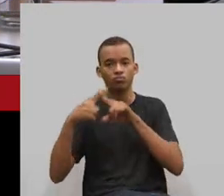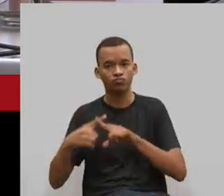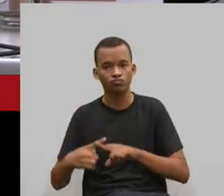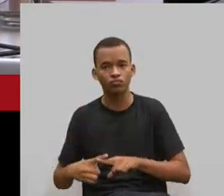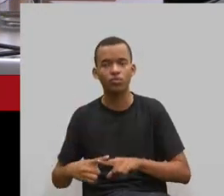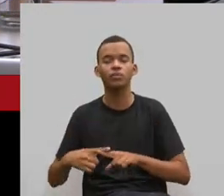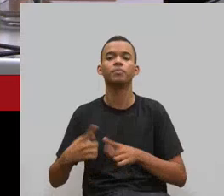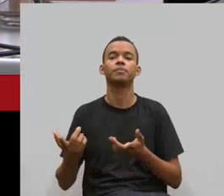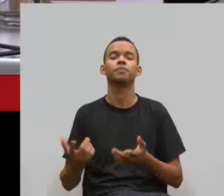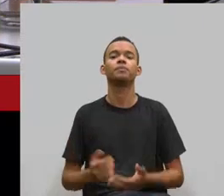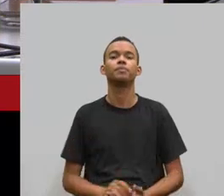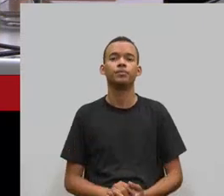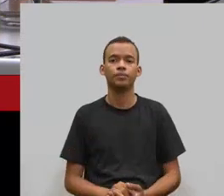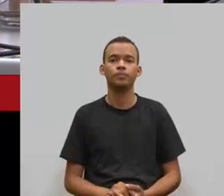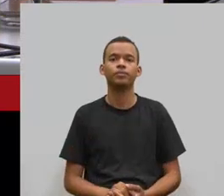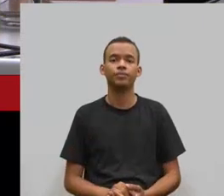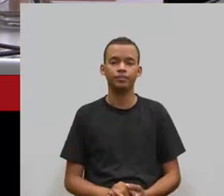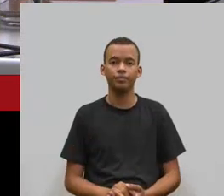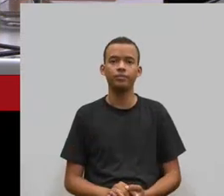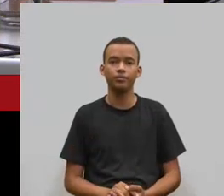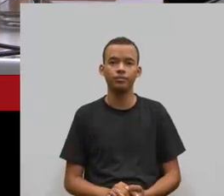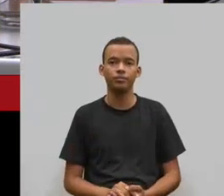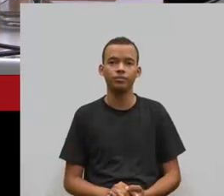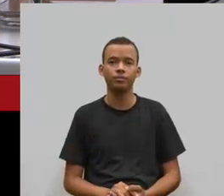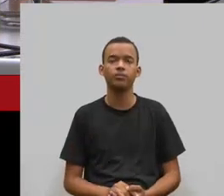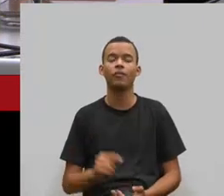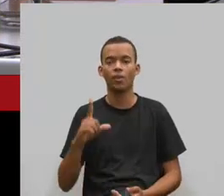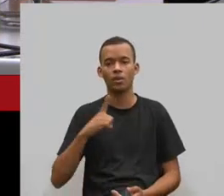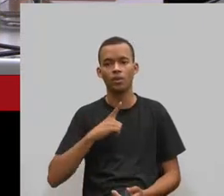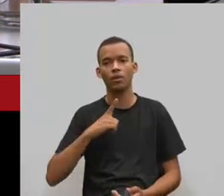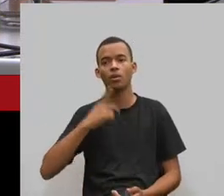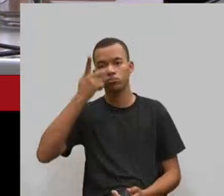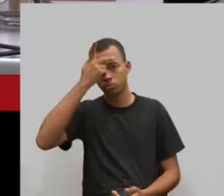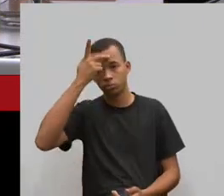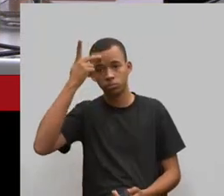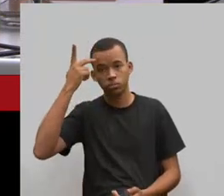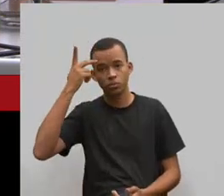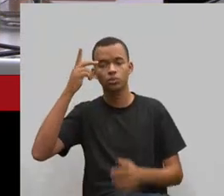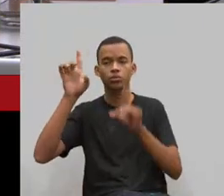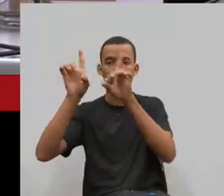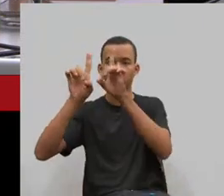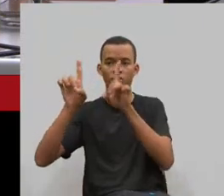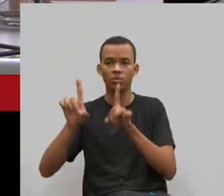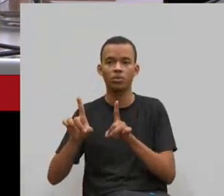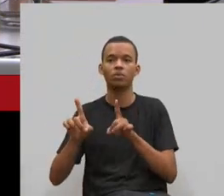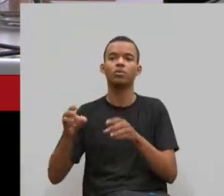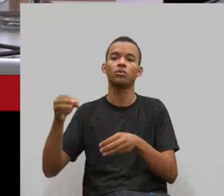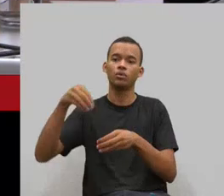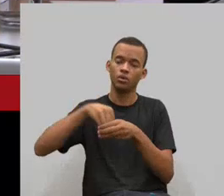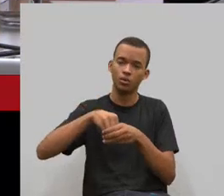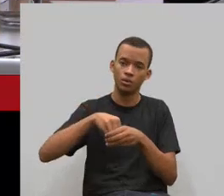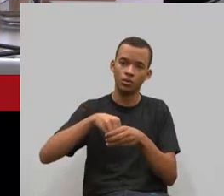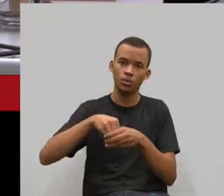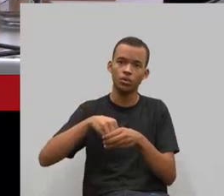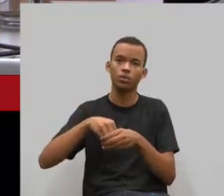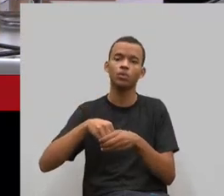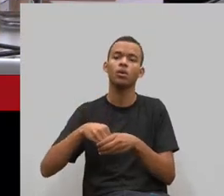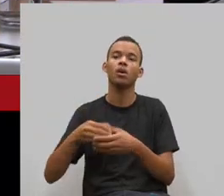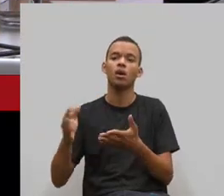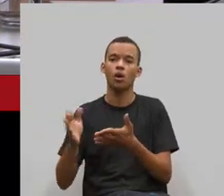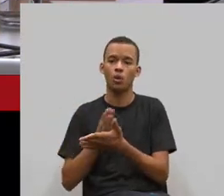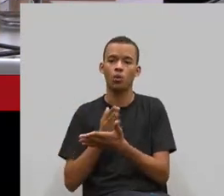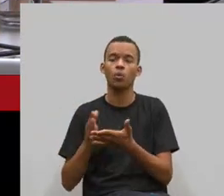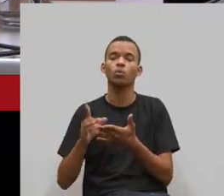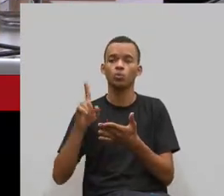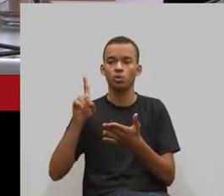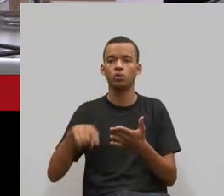bosta judô todas elas que é para pessoas com deficiência e consequentemente participação com pessoas com com a deficiência motora né ou